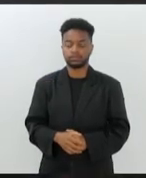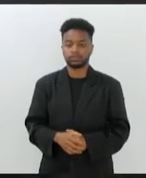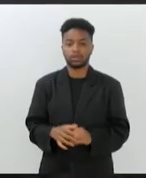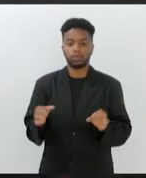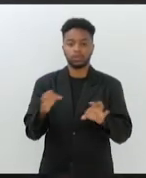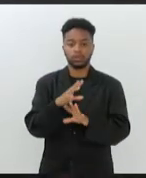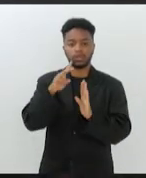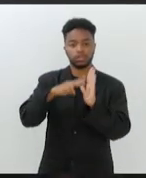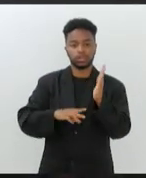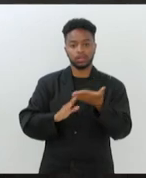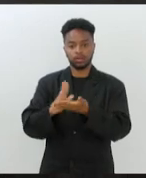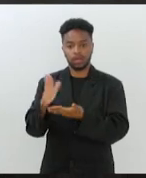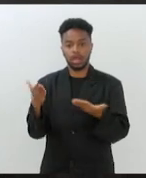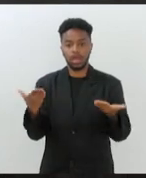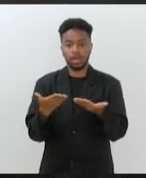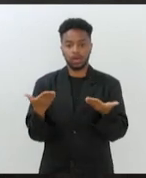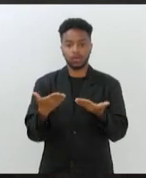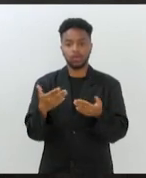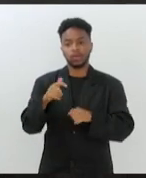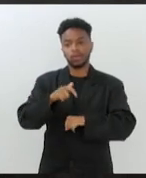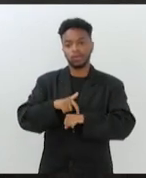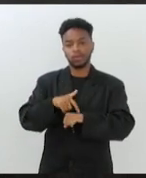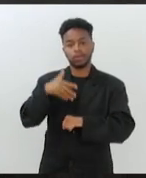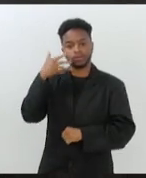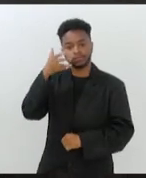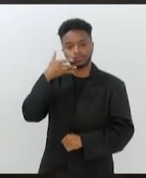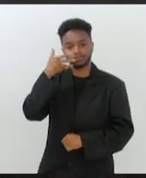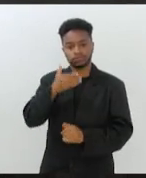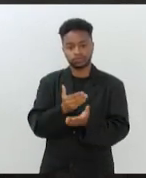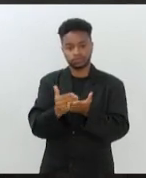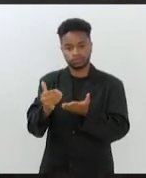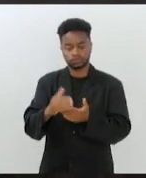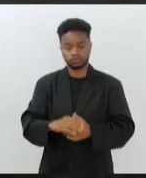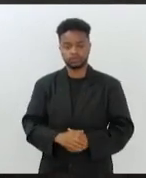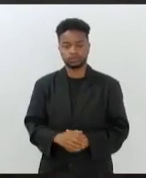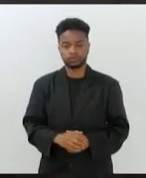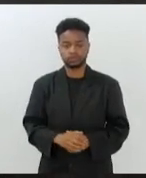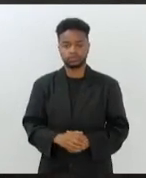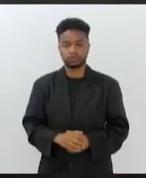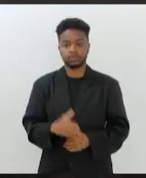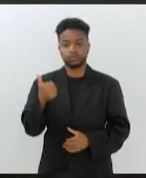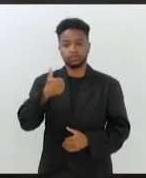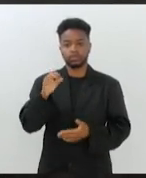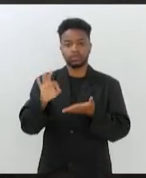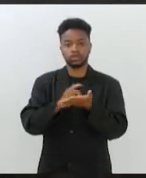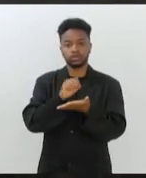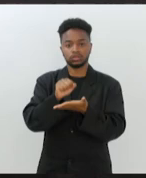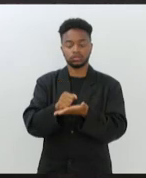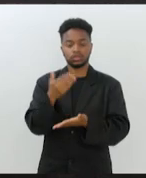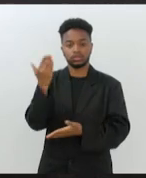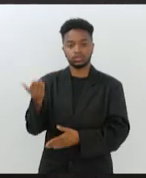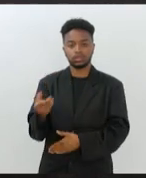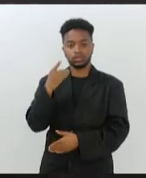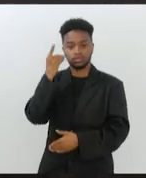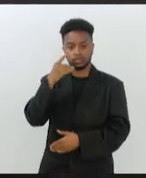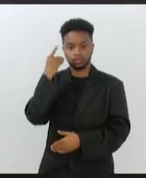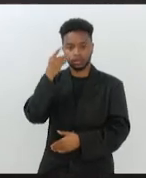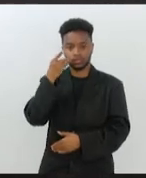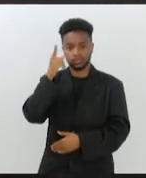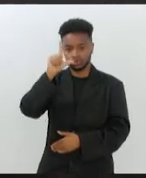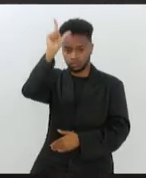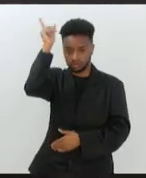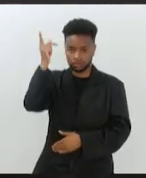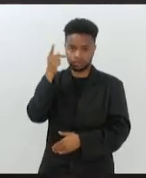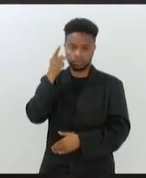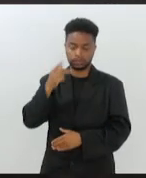Lida aprovada a ata, passa-se ao expediente inicial. Primeiro orador escrito, o nobre deputado